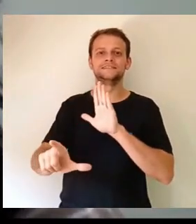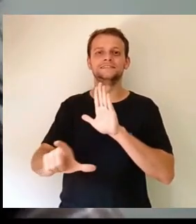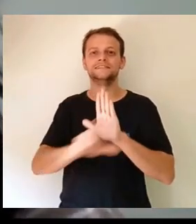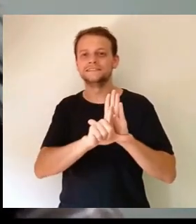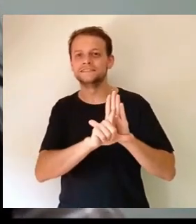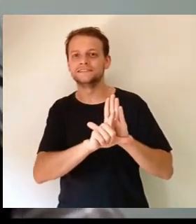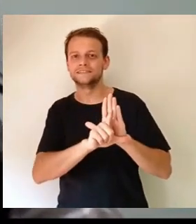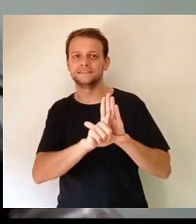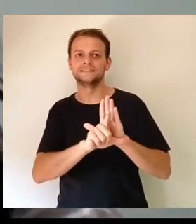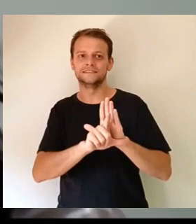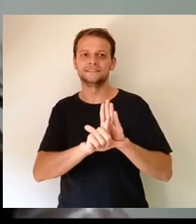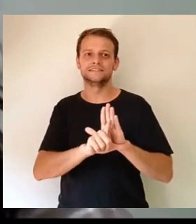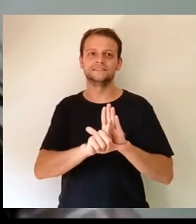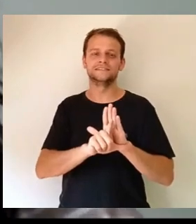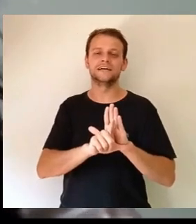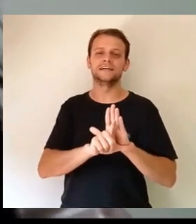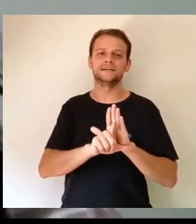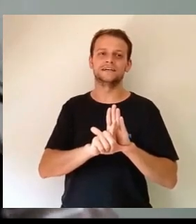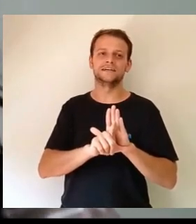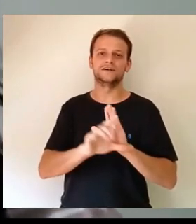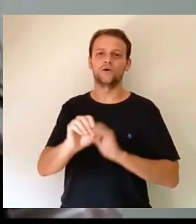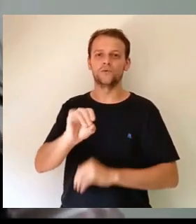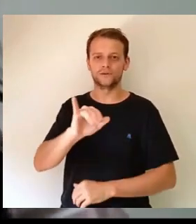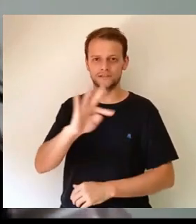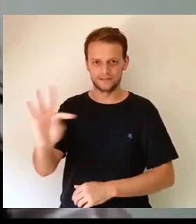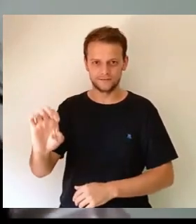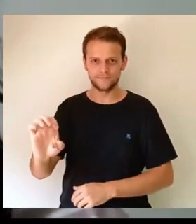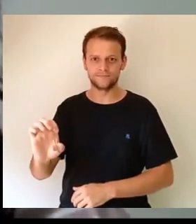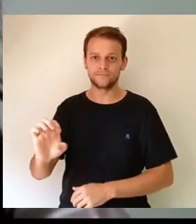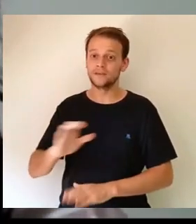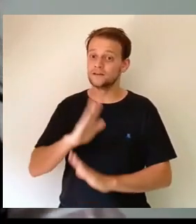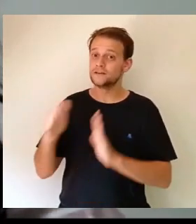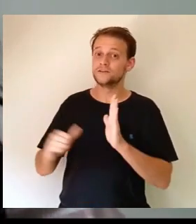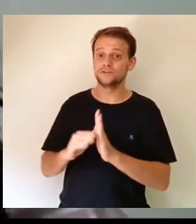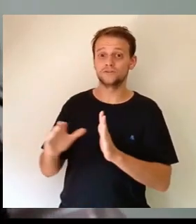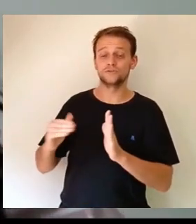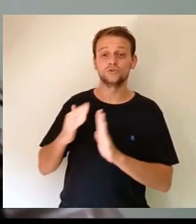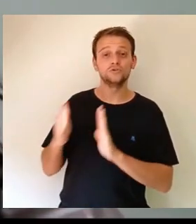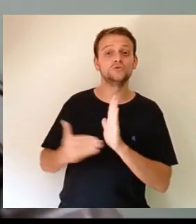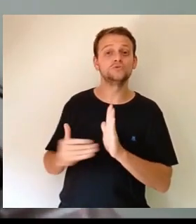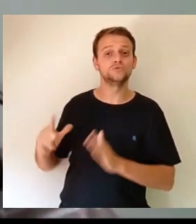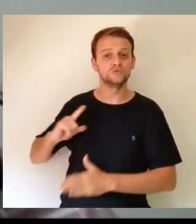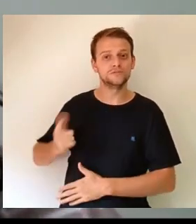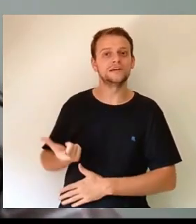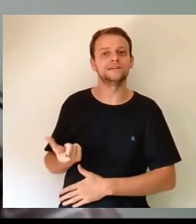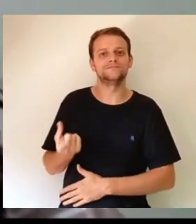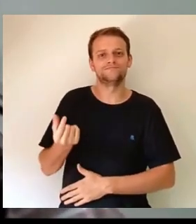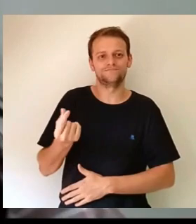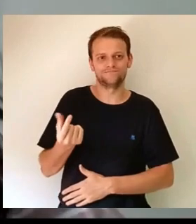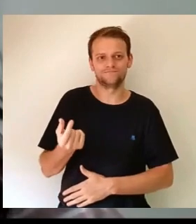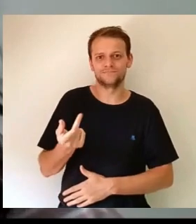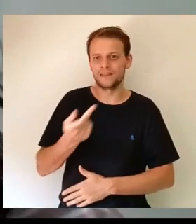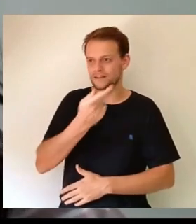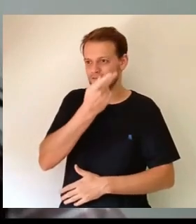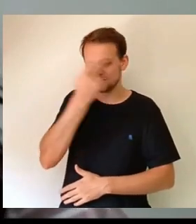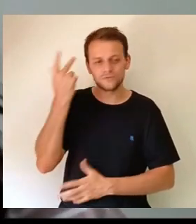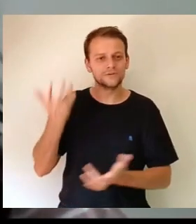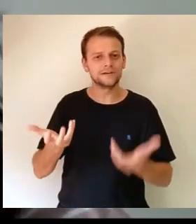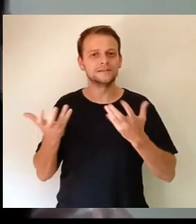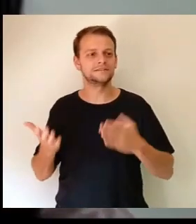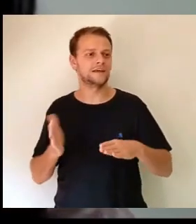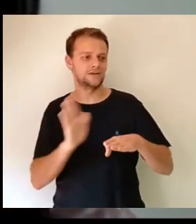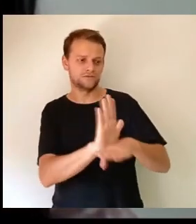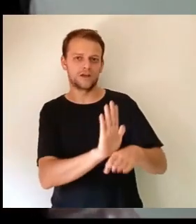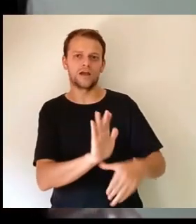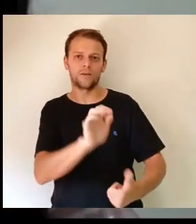formação de leis e em alguns artigos da OIT, né? E tudo tem um custo, né? Você já comentou que tem